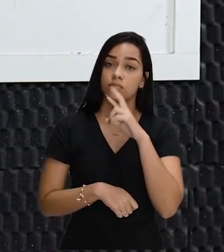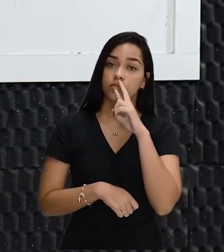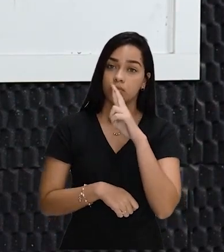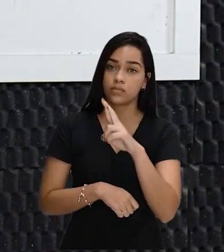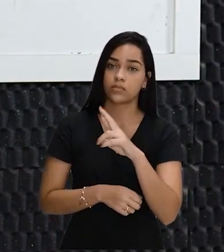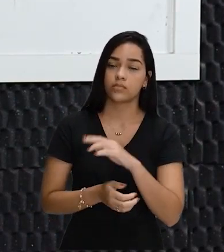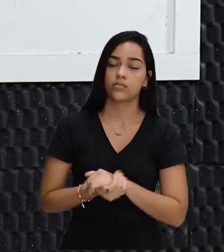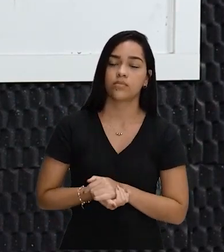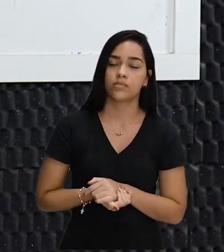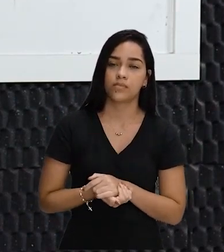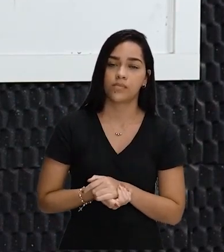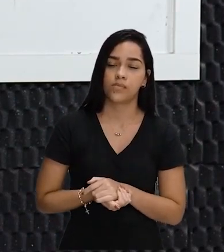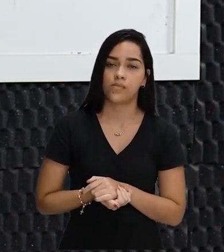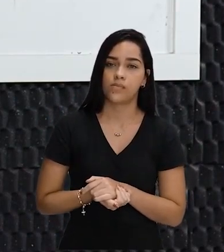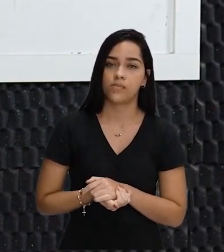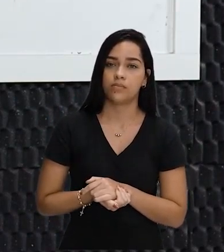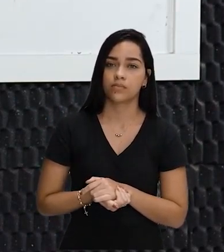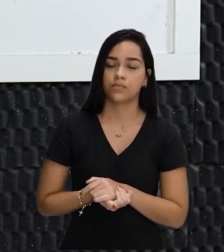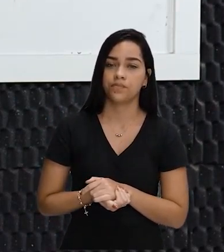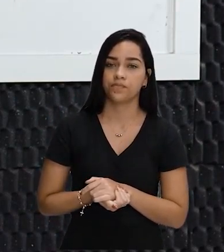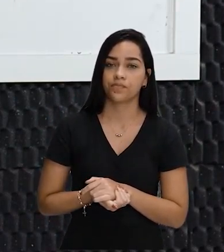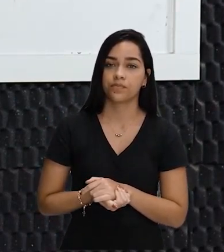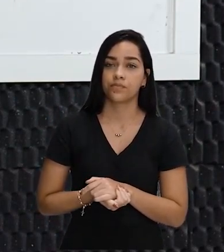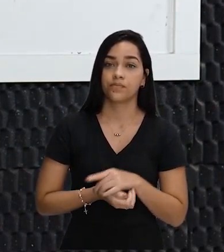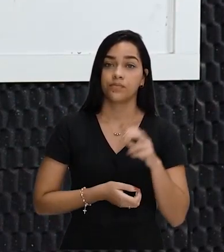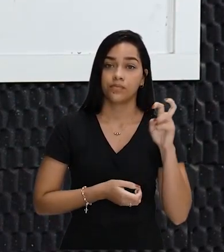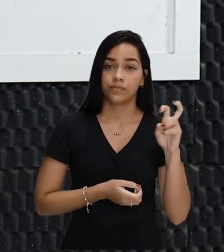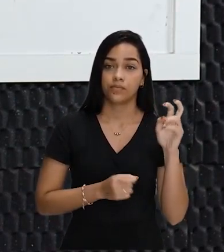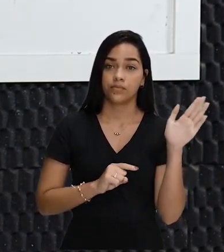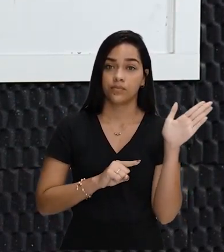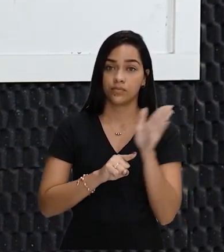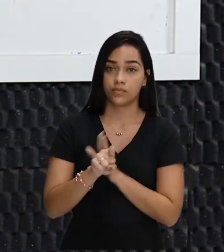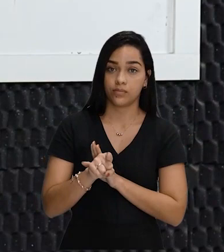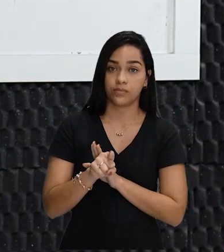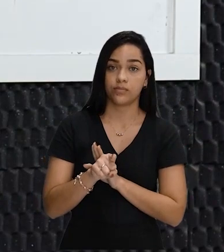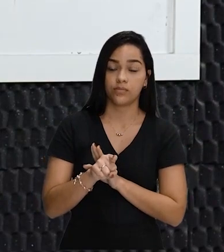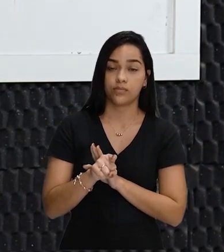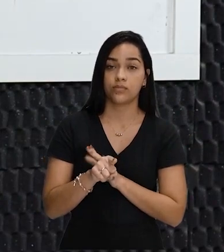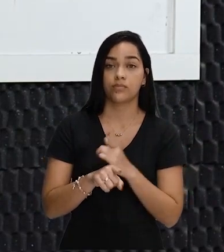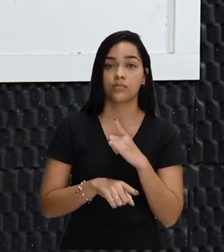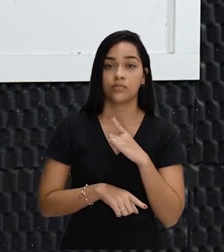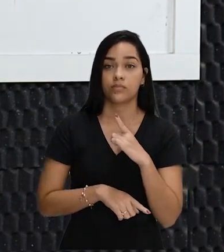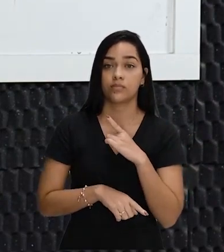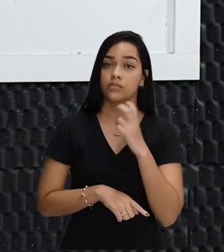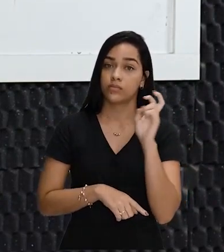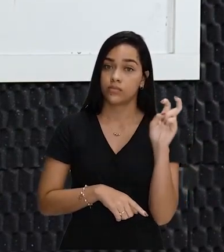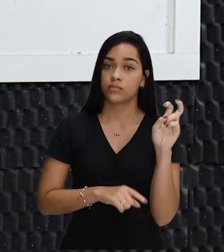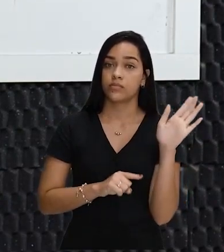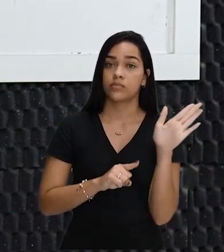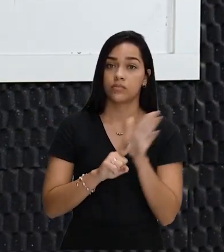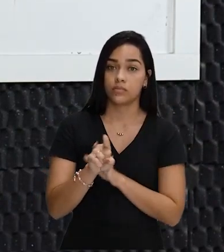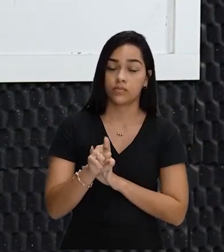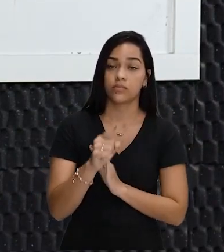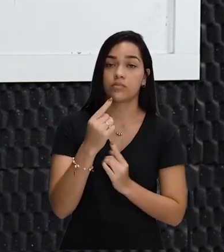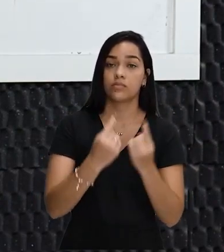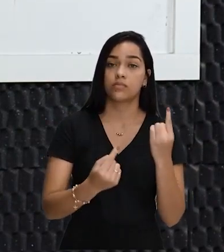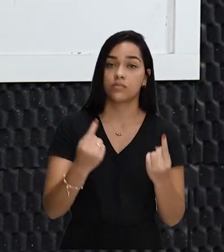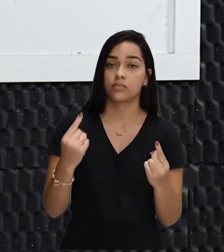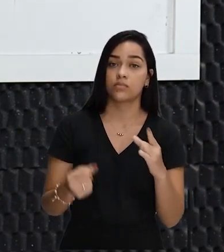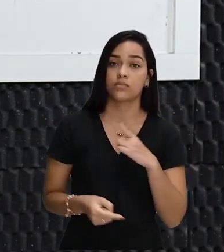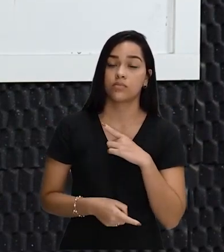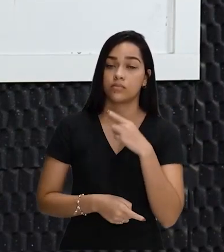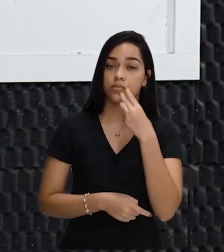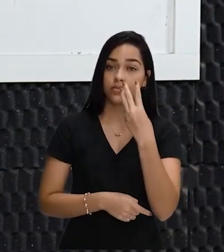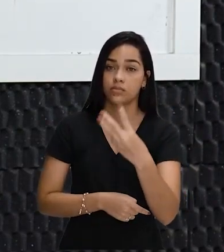existe nessa situação de cinco questões eu tenho cinco questões e cada questão